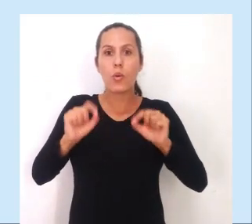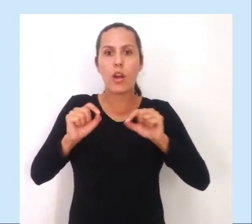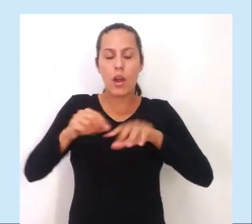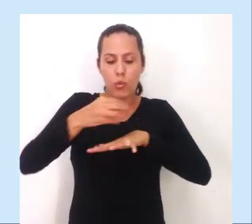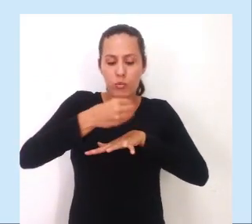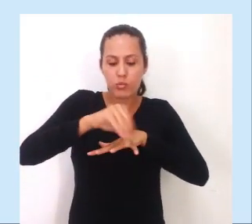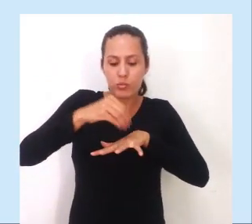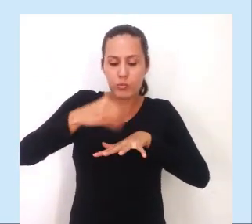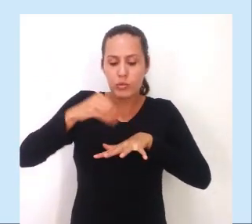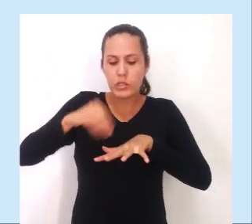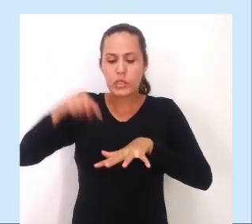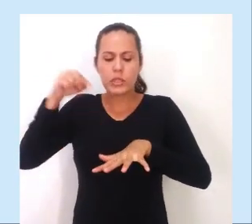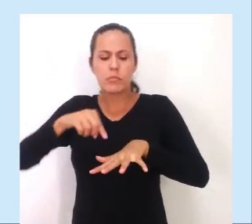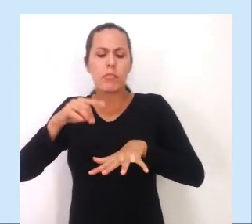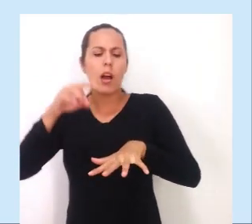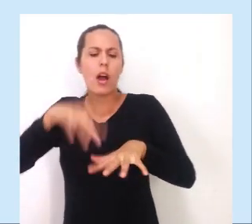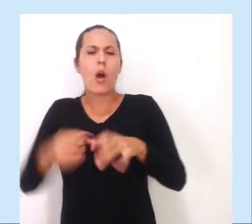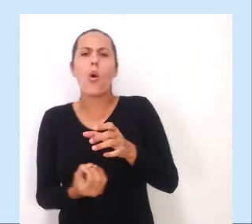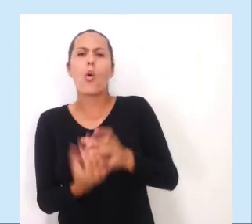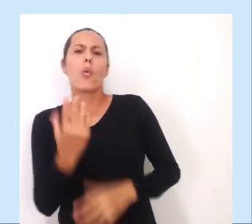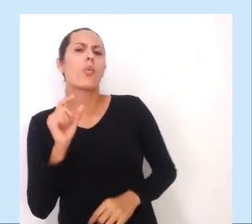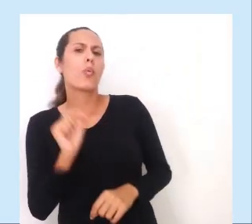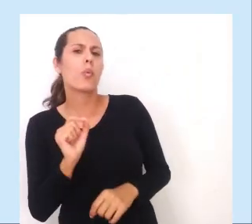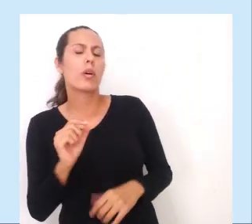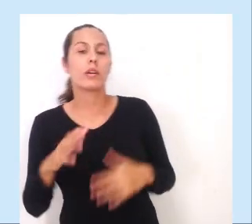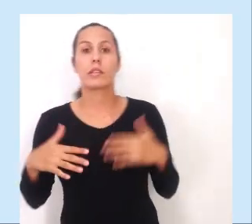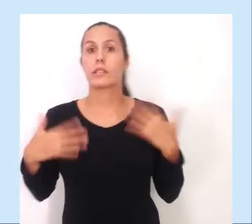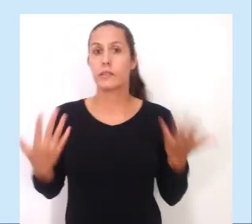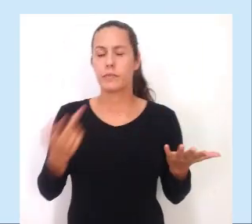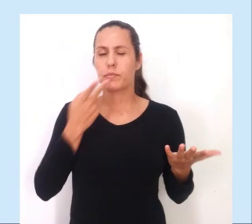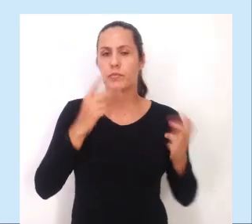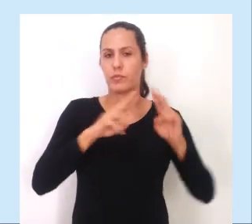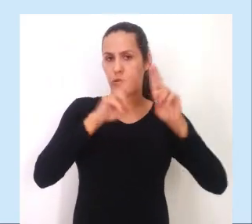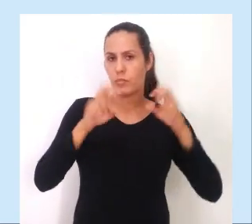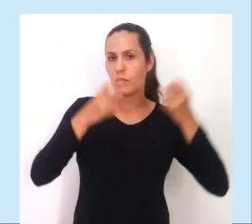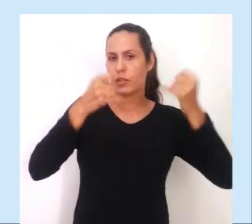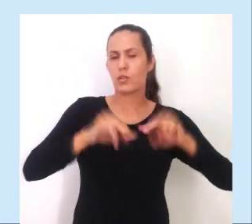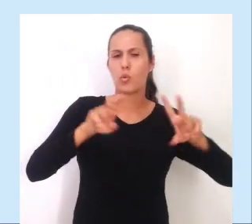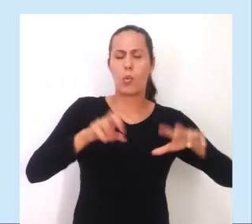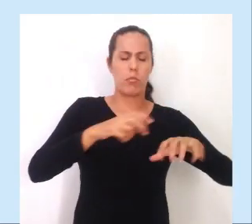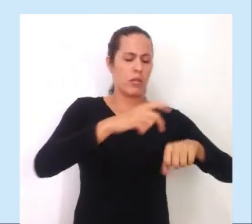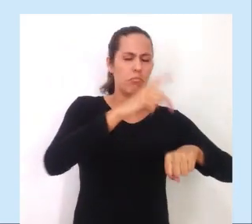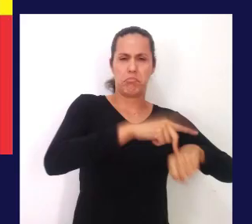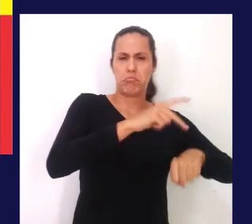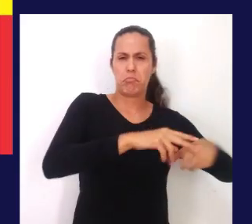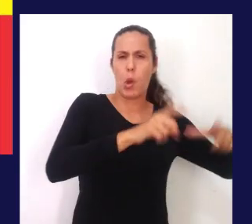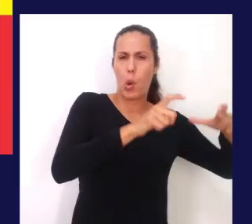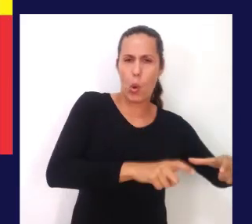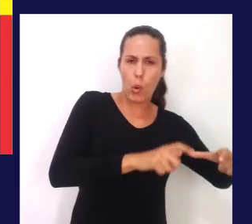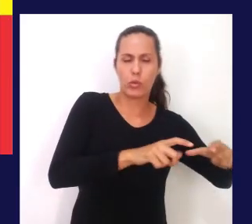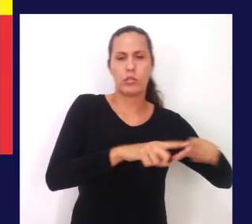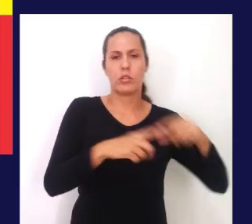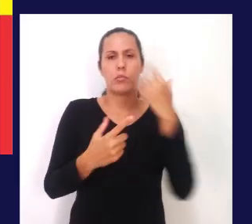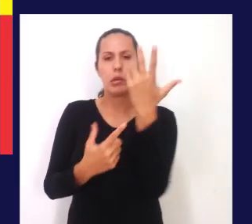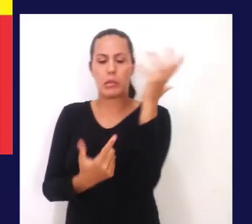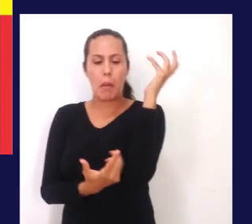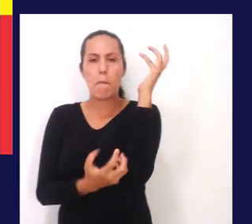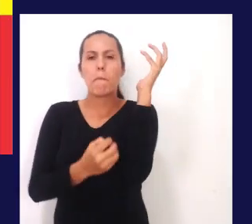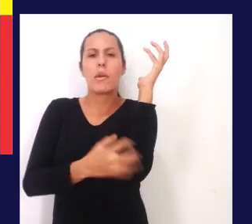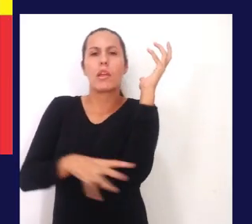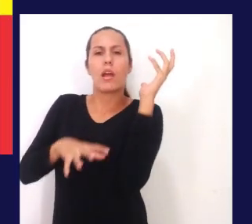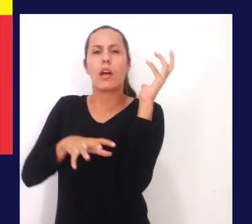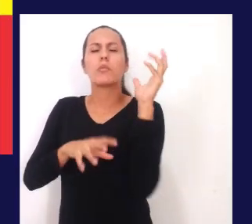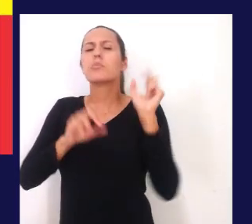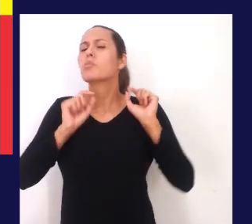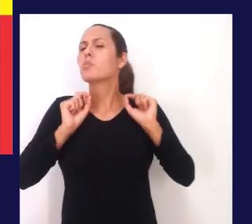origem dos fósseis? Bom, veja só, quando se fala de rochas e minerais, como a gente pode observar nesse